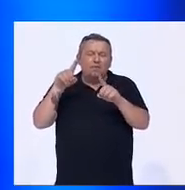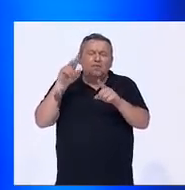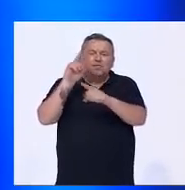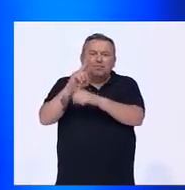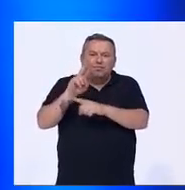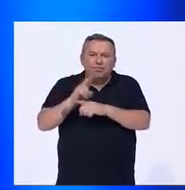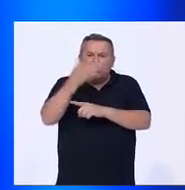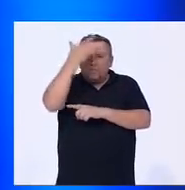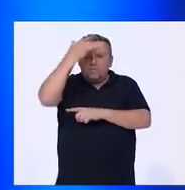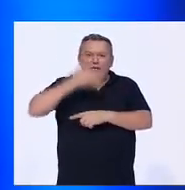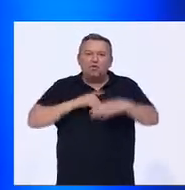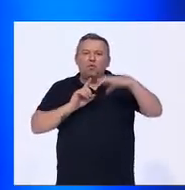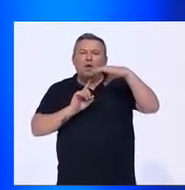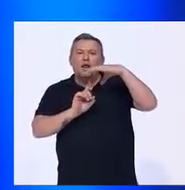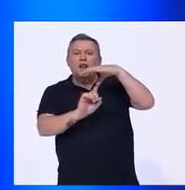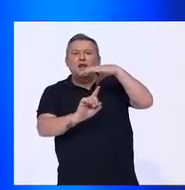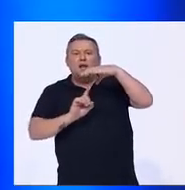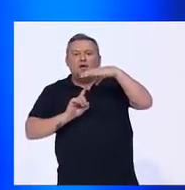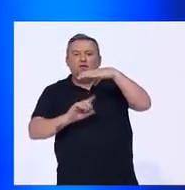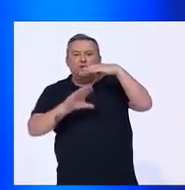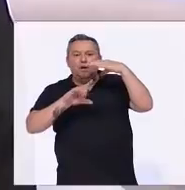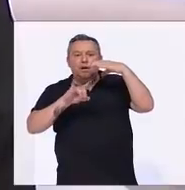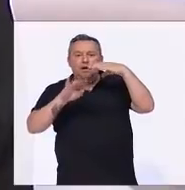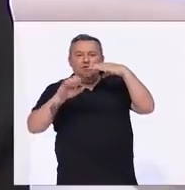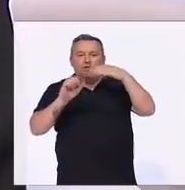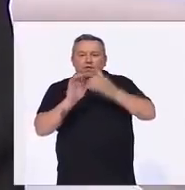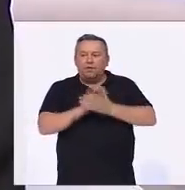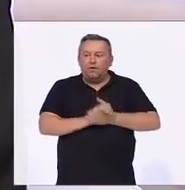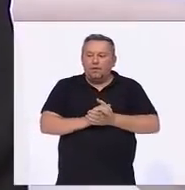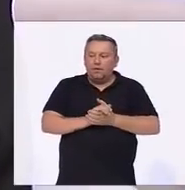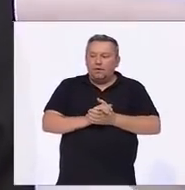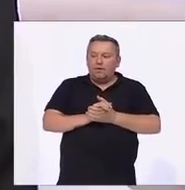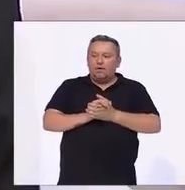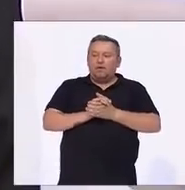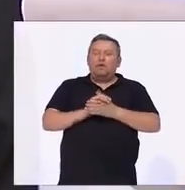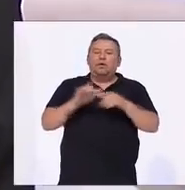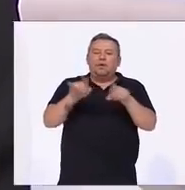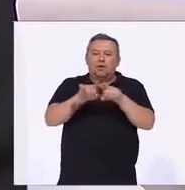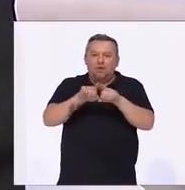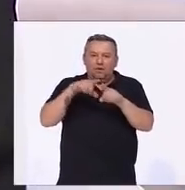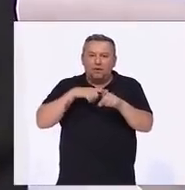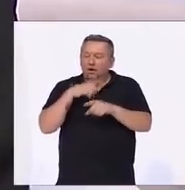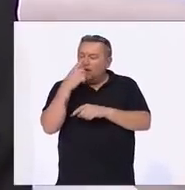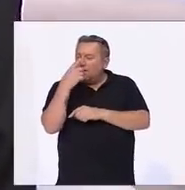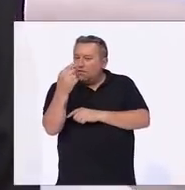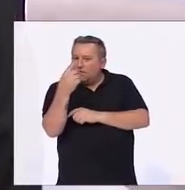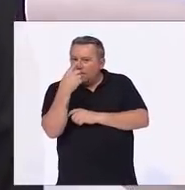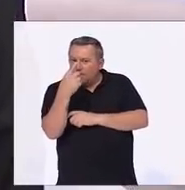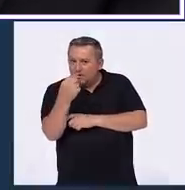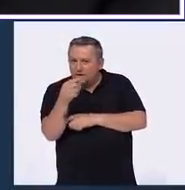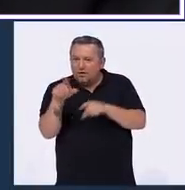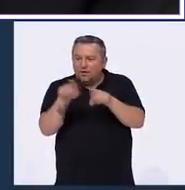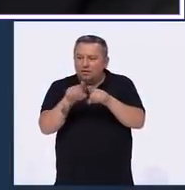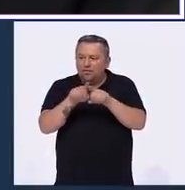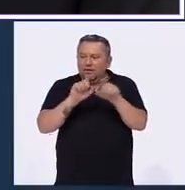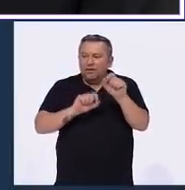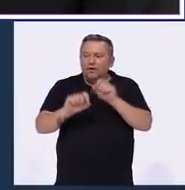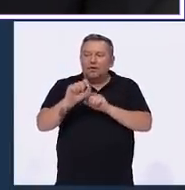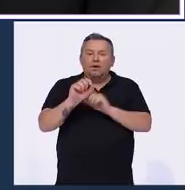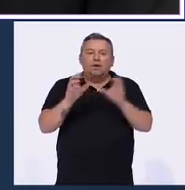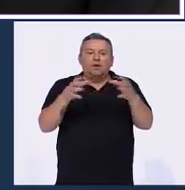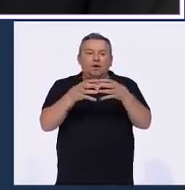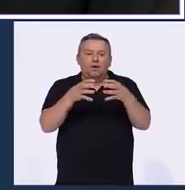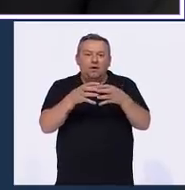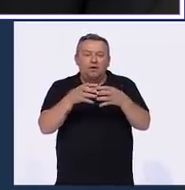o consumidor, quem paga a conta, que é a população. Candidata, dois ex-vices de Geraldo Alckmin, Cláudio Lembo e Guilherme Affif,